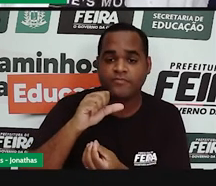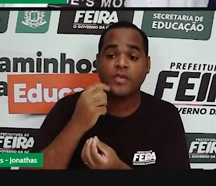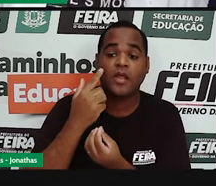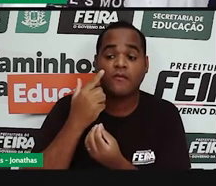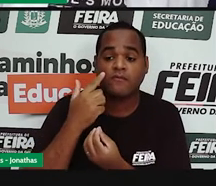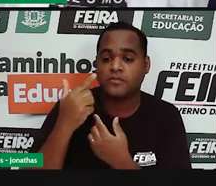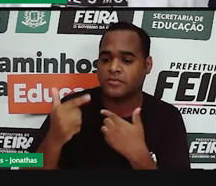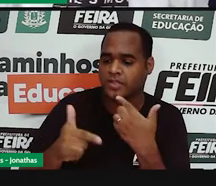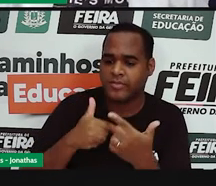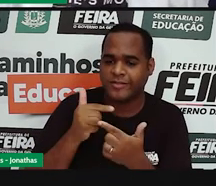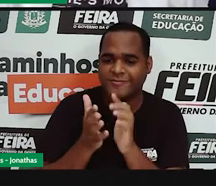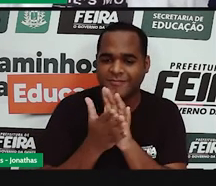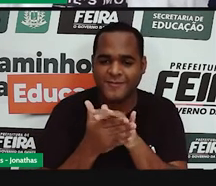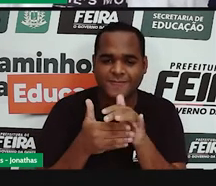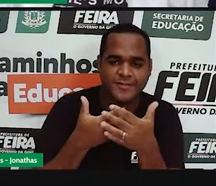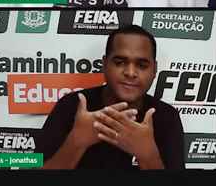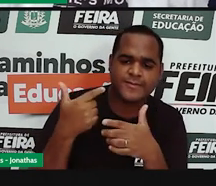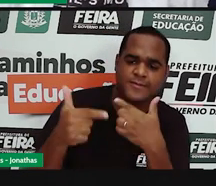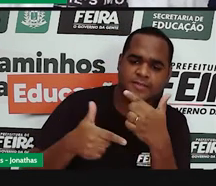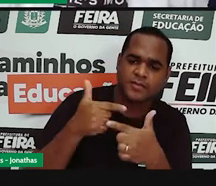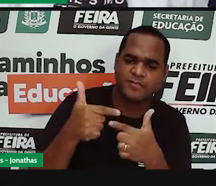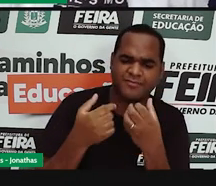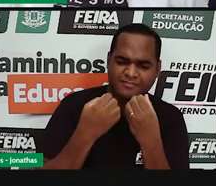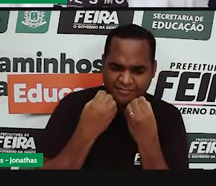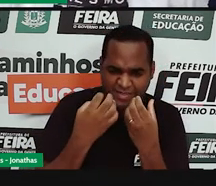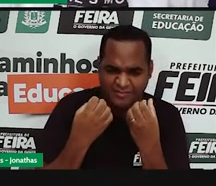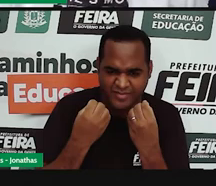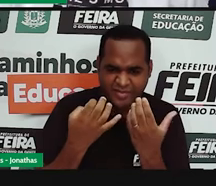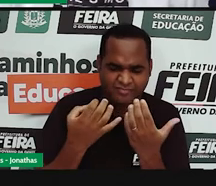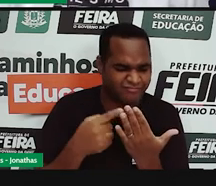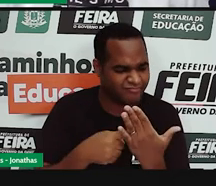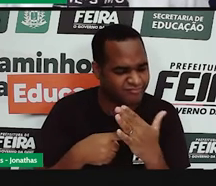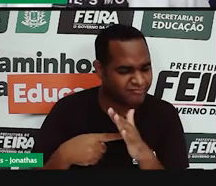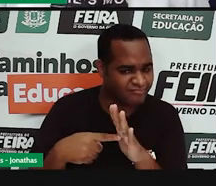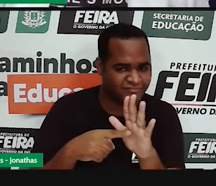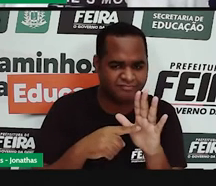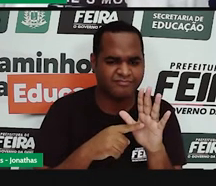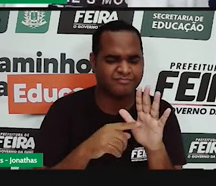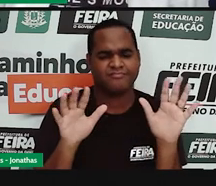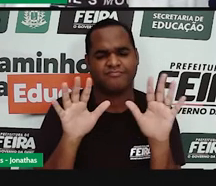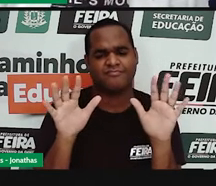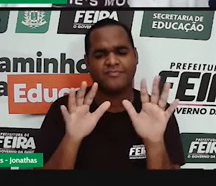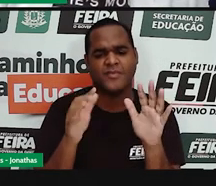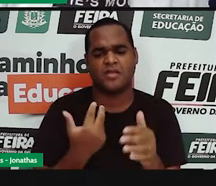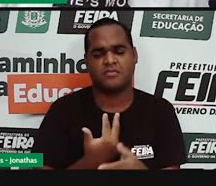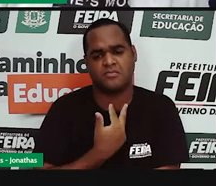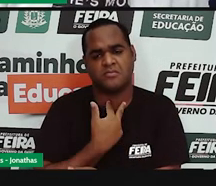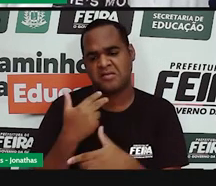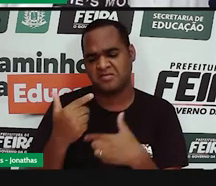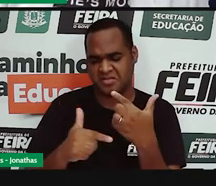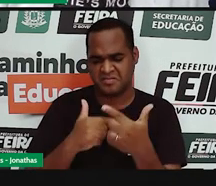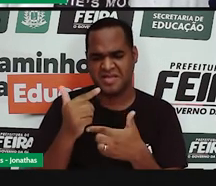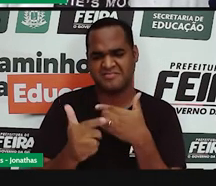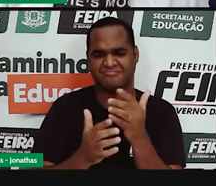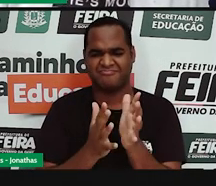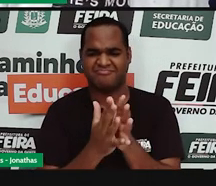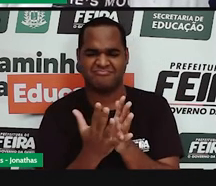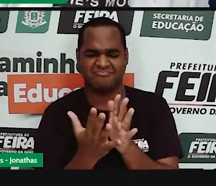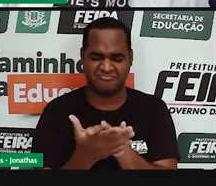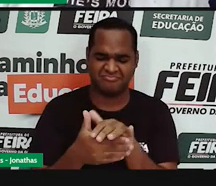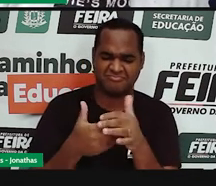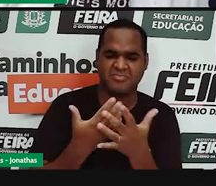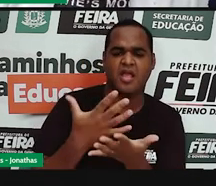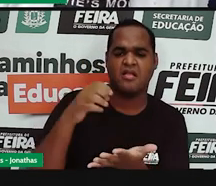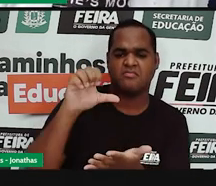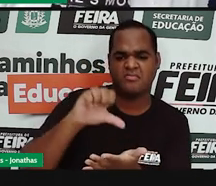que o trabalho manual não era uma coisa digna, que as pessoas não deveriam se ocupar com os trabalhos manuais, com